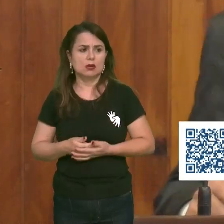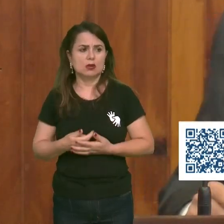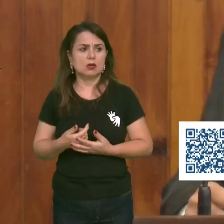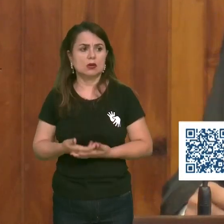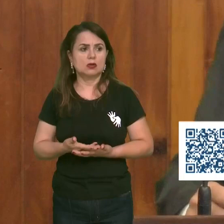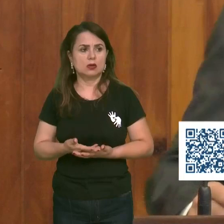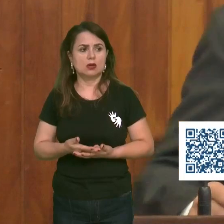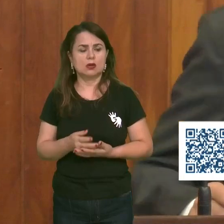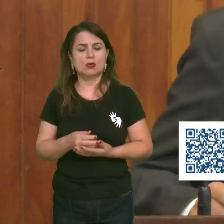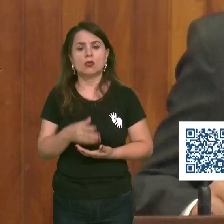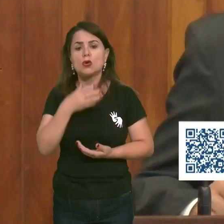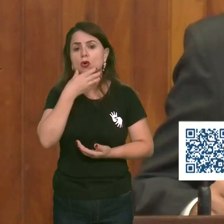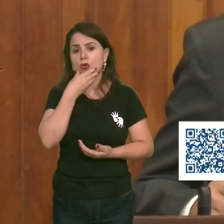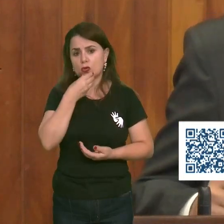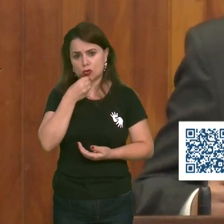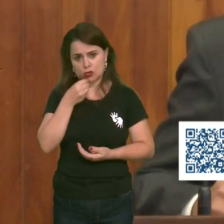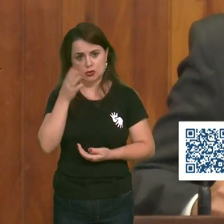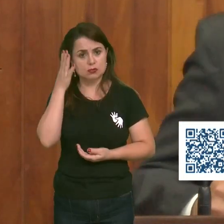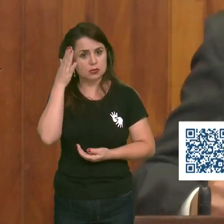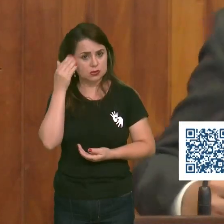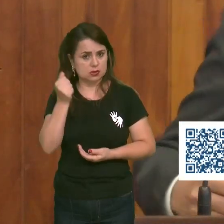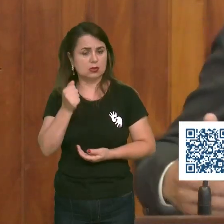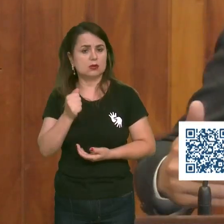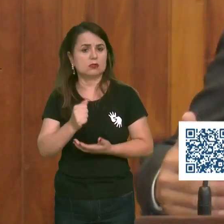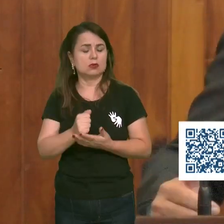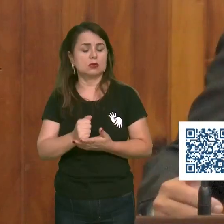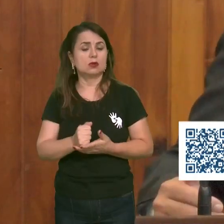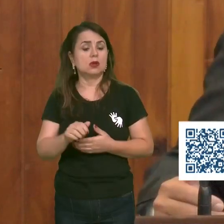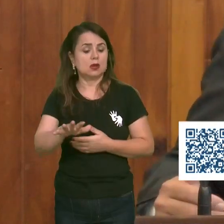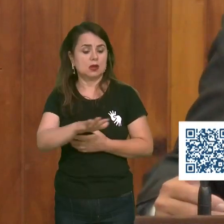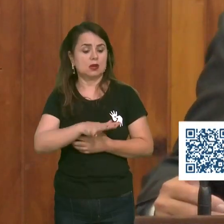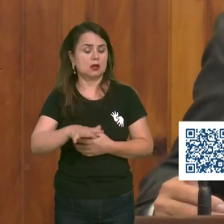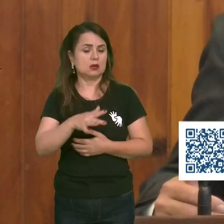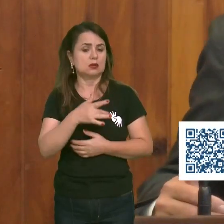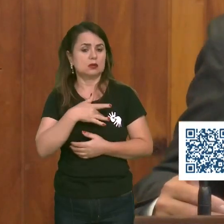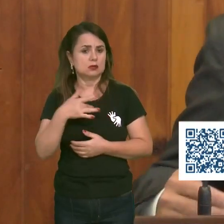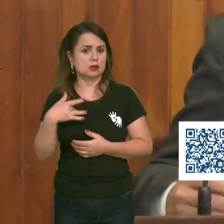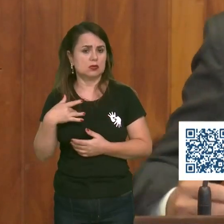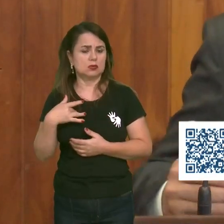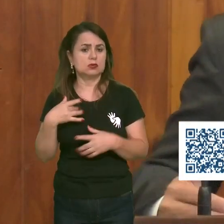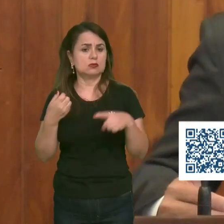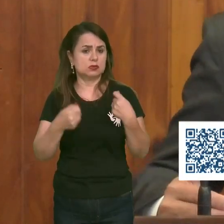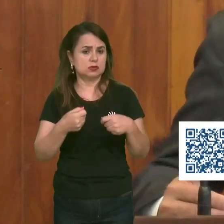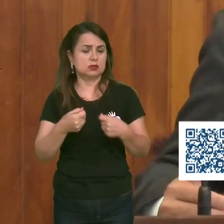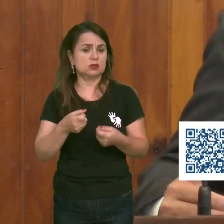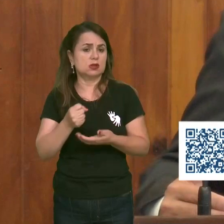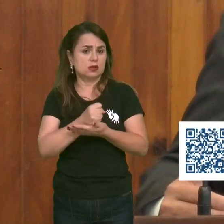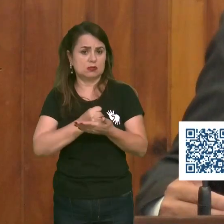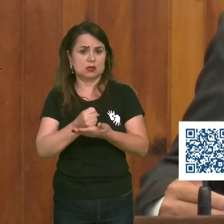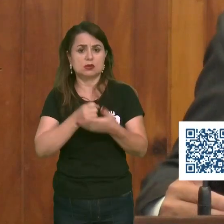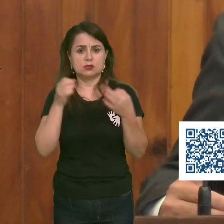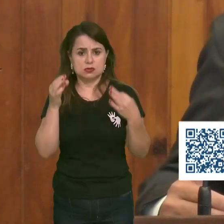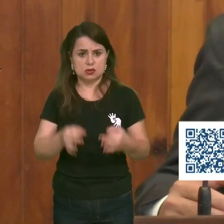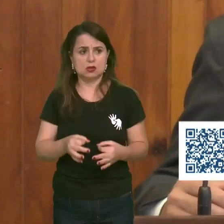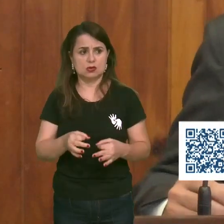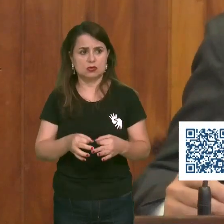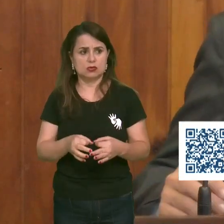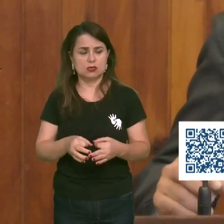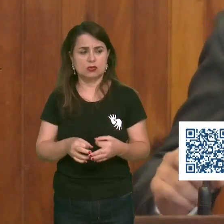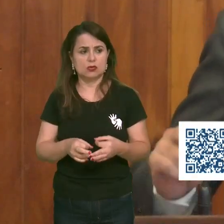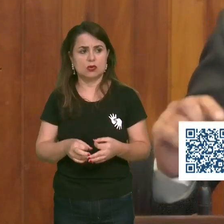bem a área da saúde a distribuição de medicamento mas não podemos deixar a